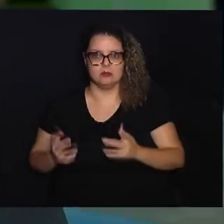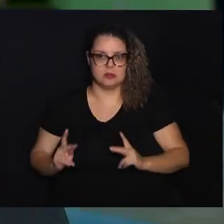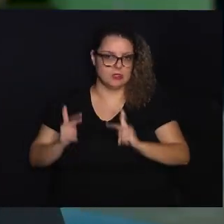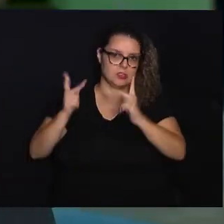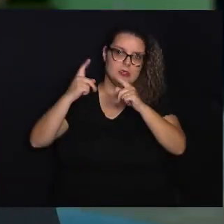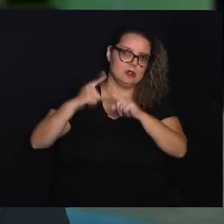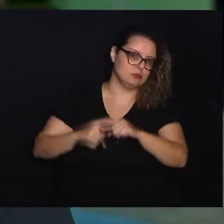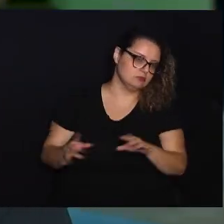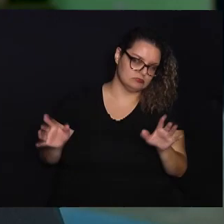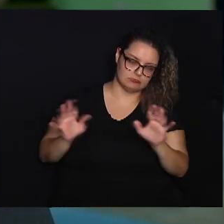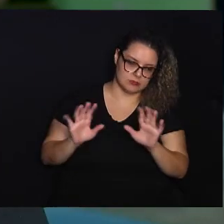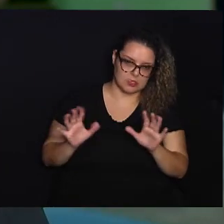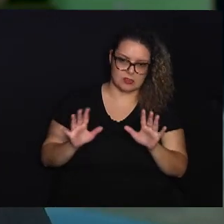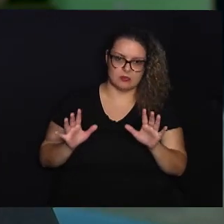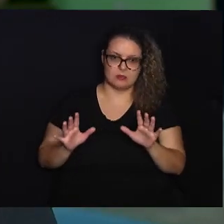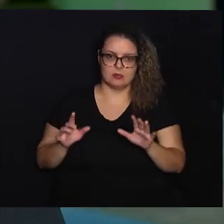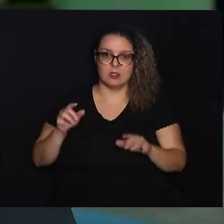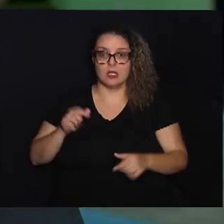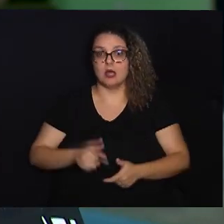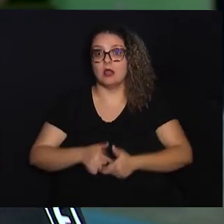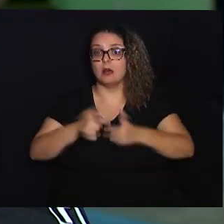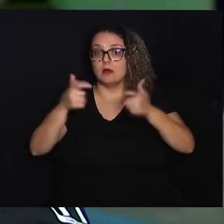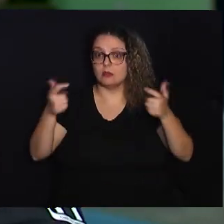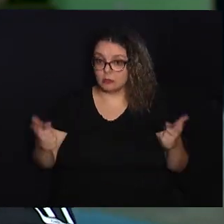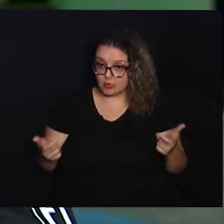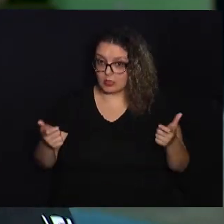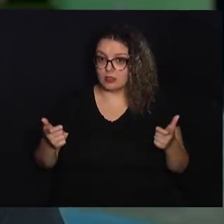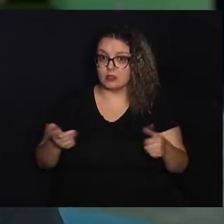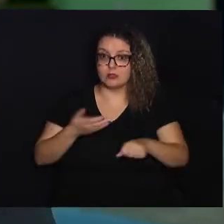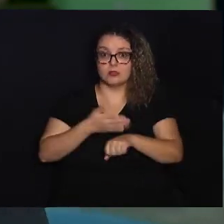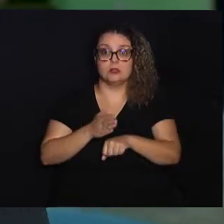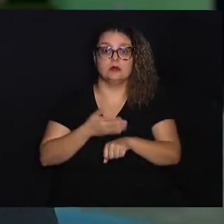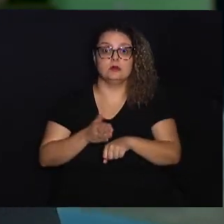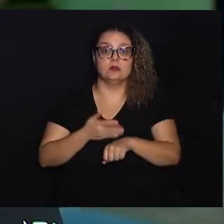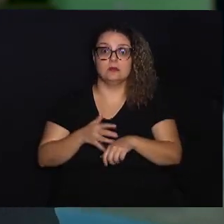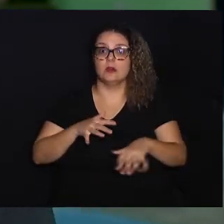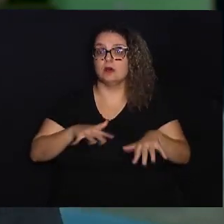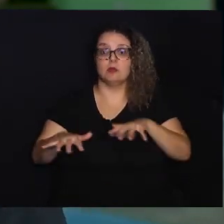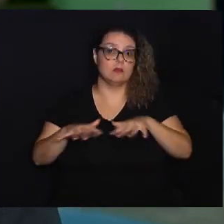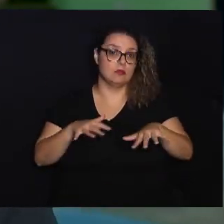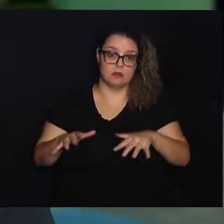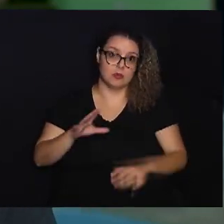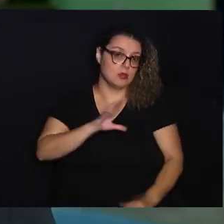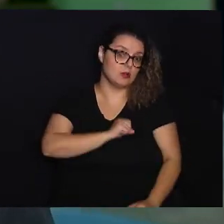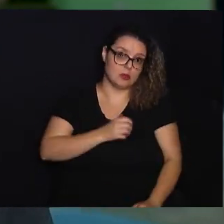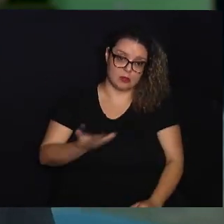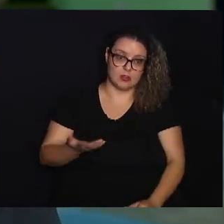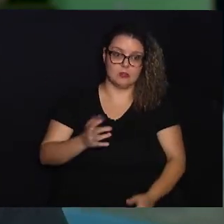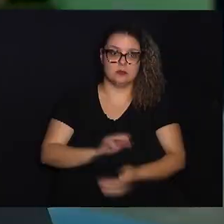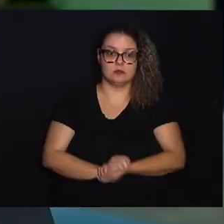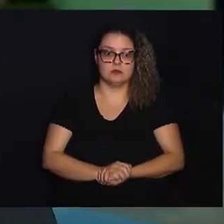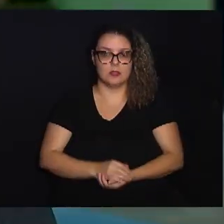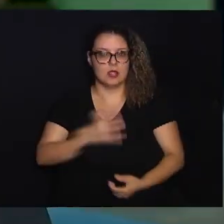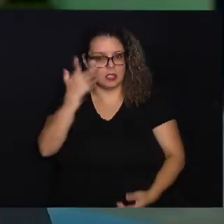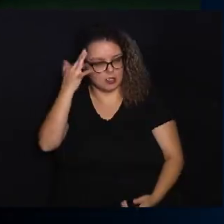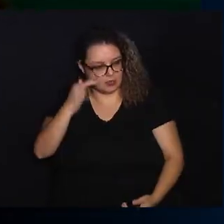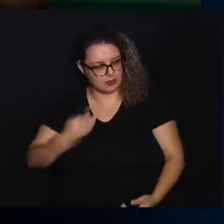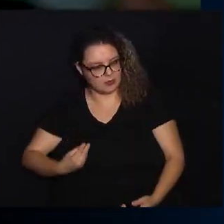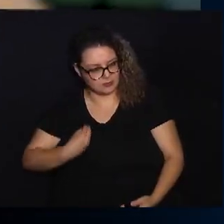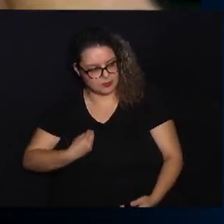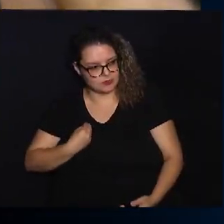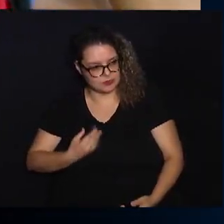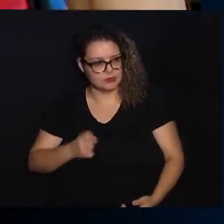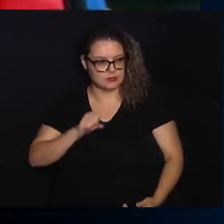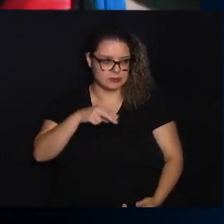faz pensando em ganhar um campeonato, não. A grande maioria dos praticantes praticam porque gostam. É